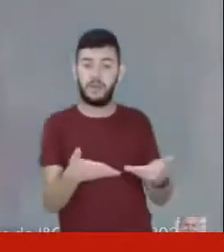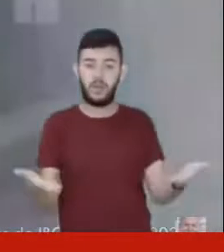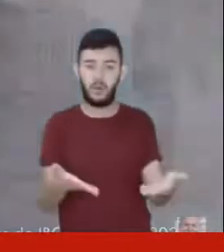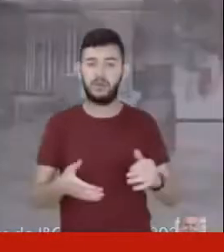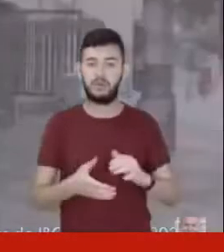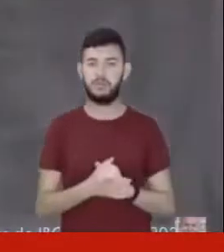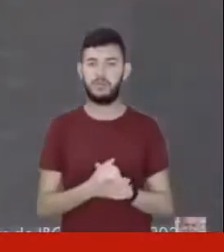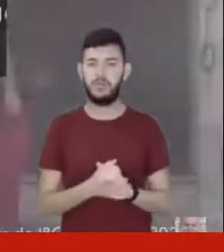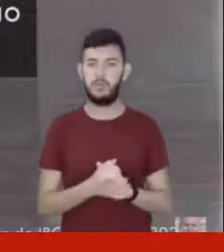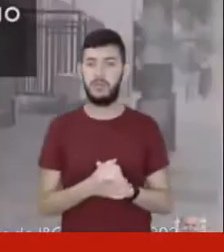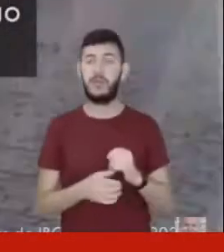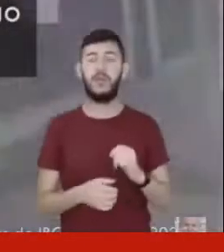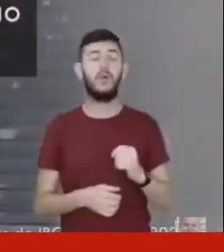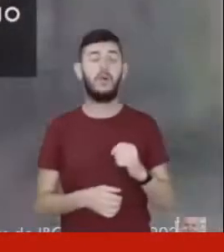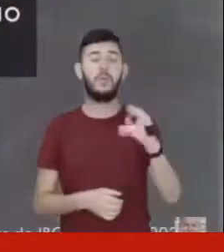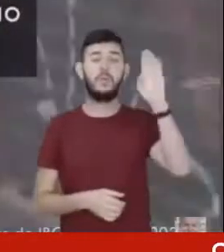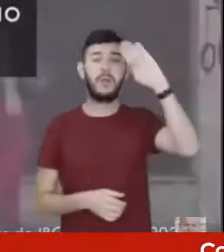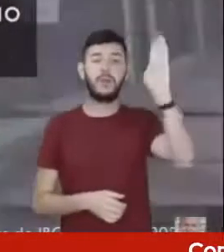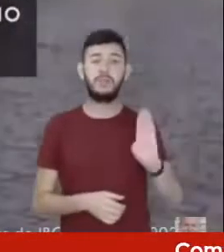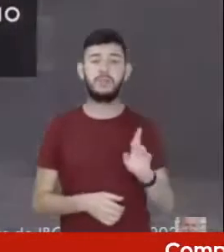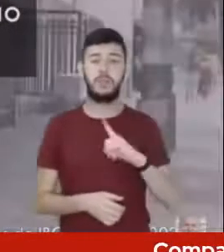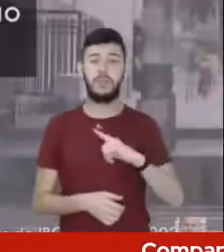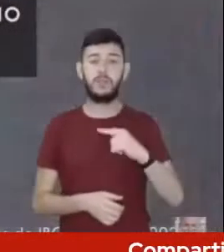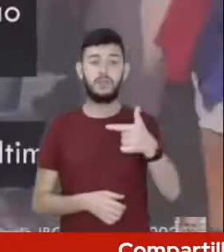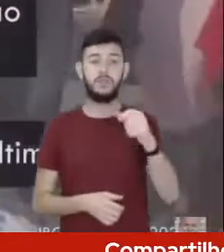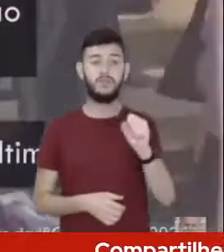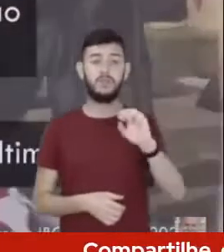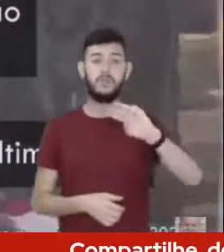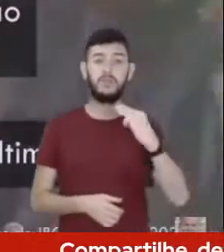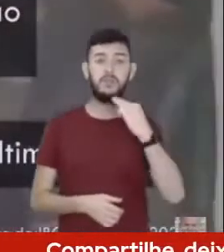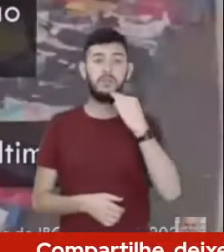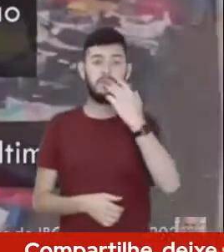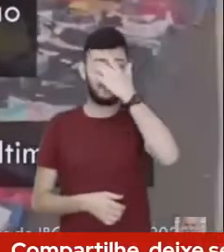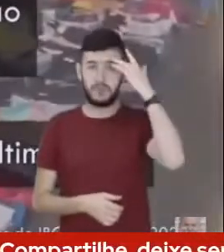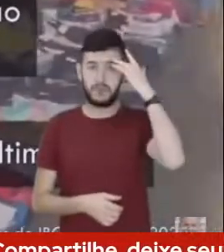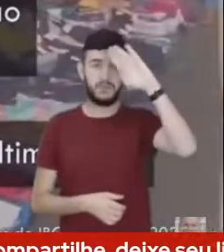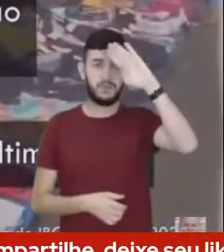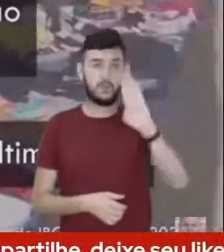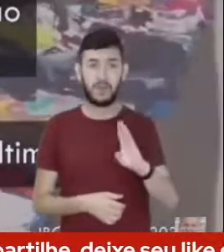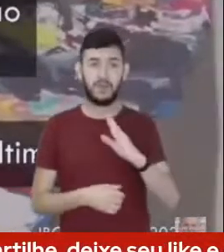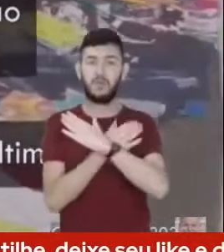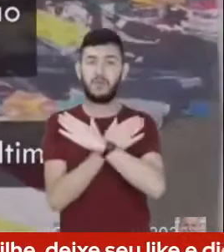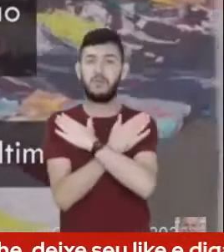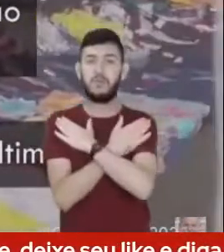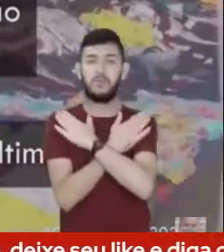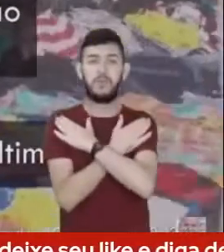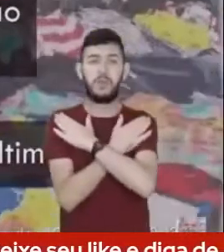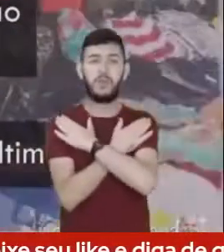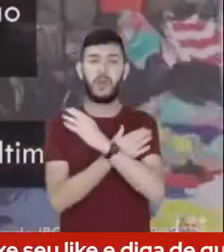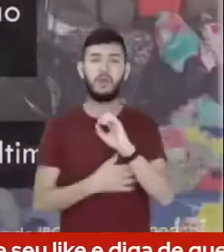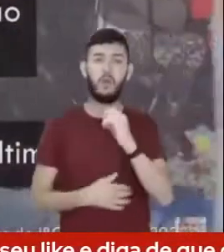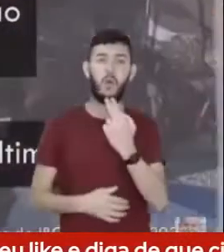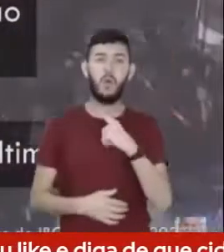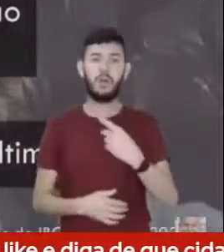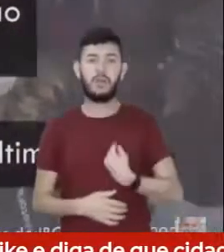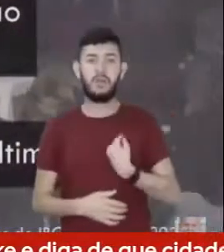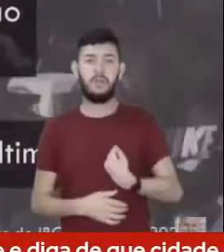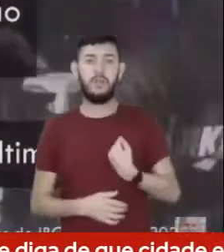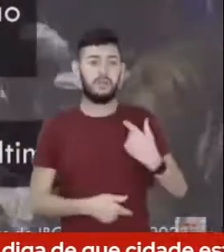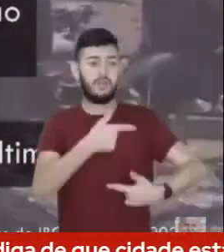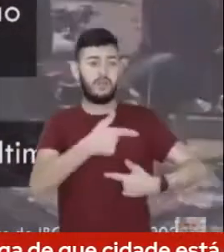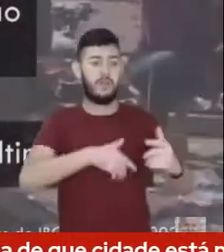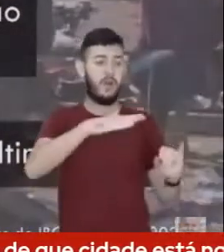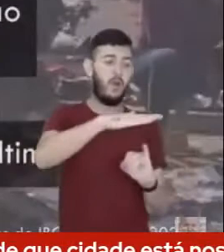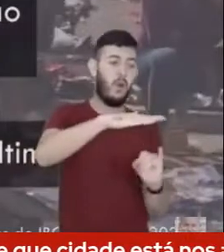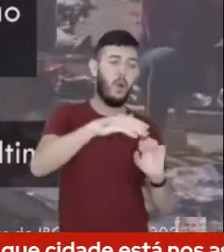milhões de brasileiros e brasileiras desempregados, ou que sobrevivem de bicos, ou que estão em desalento porque nem dinheiro